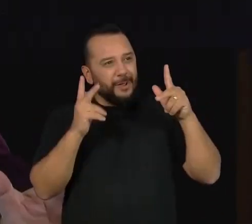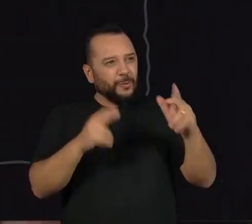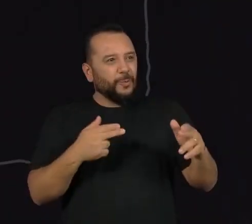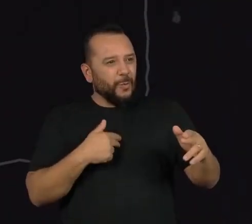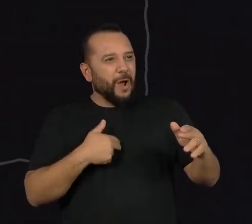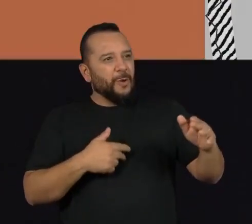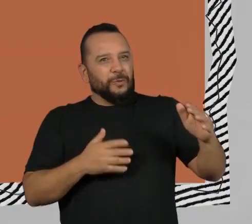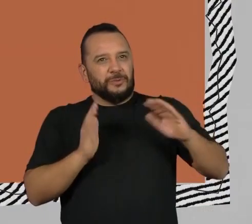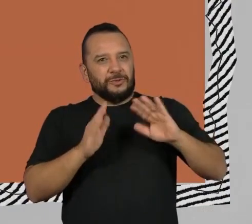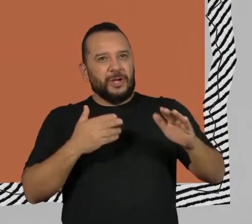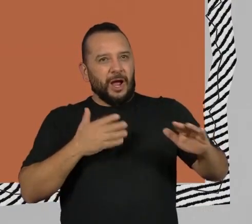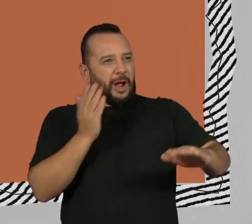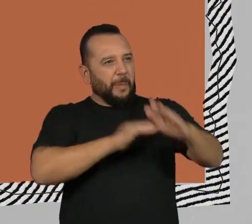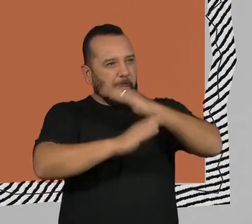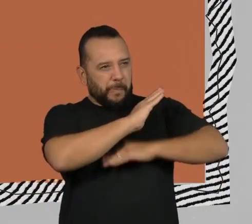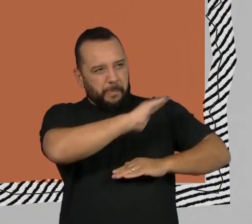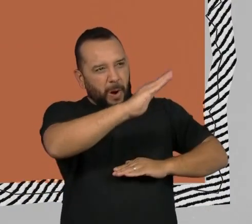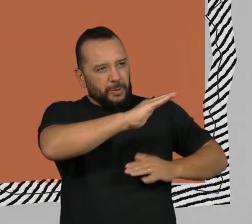fatal